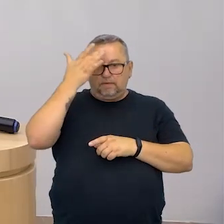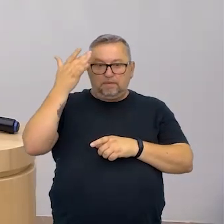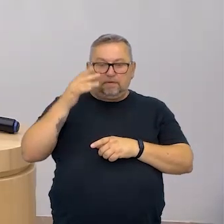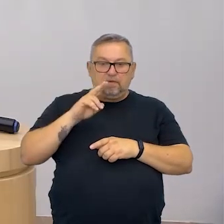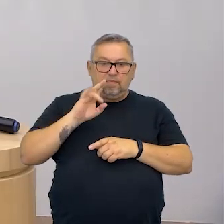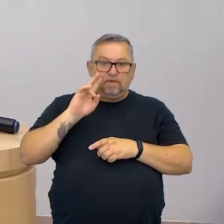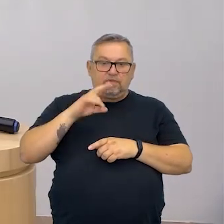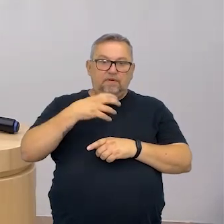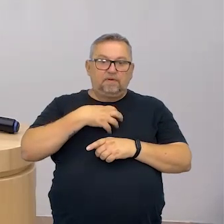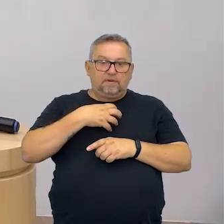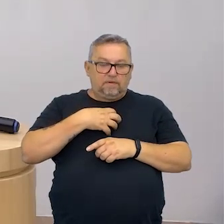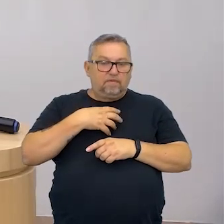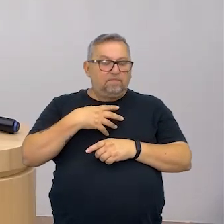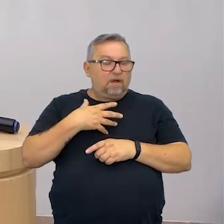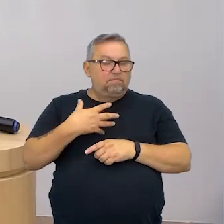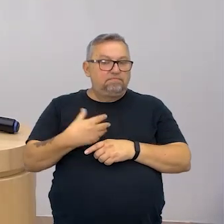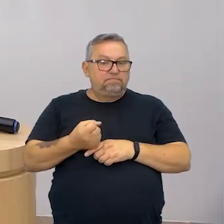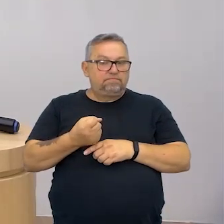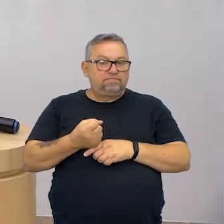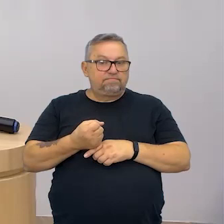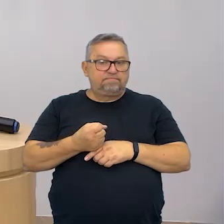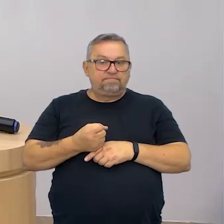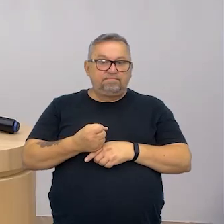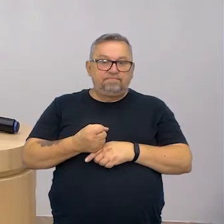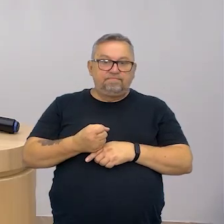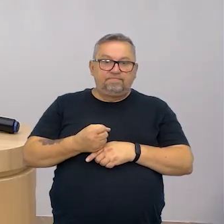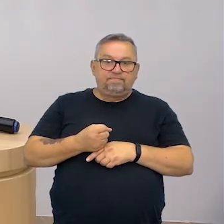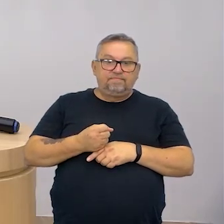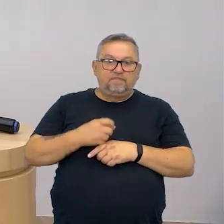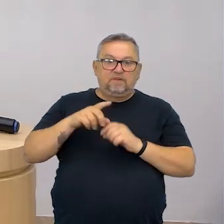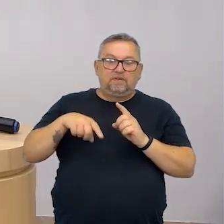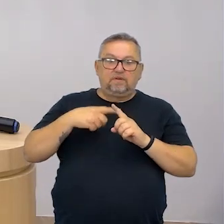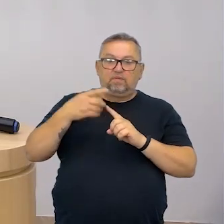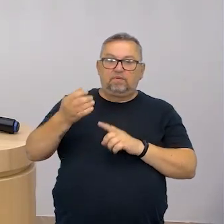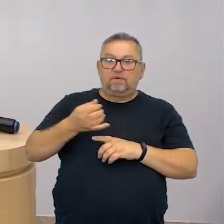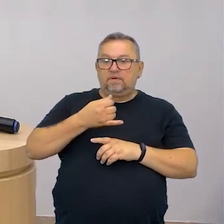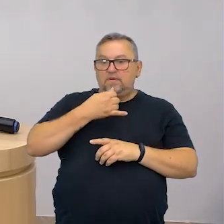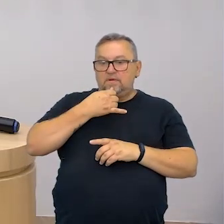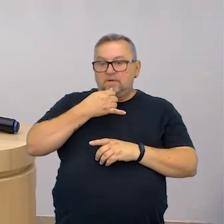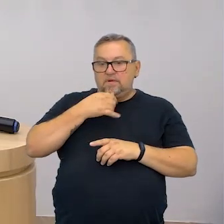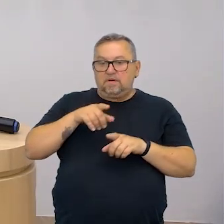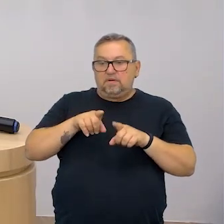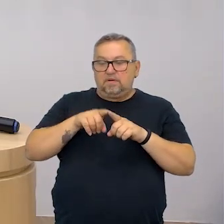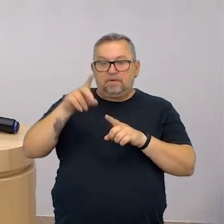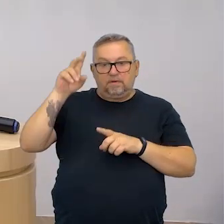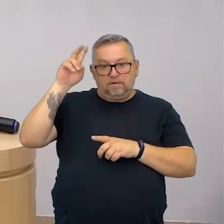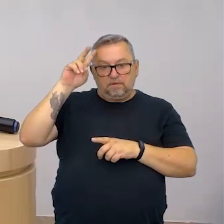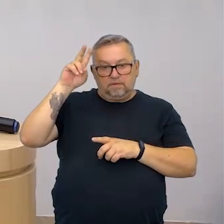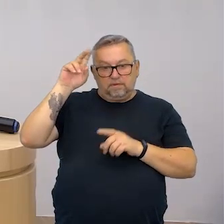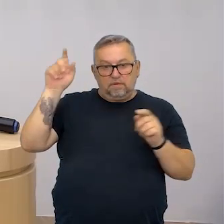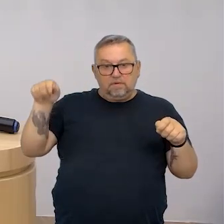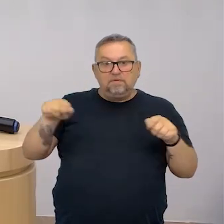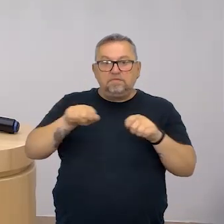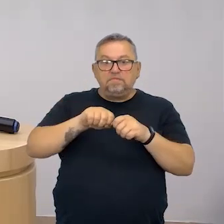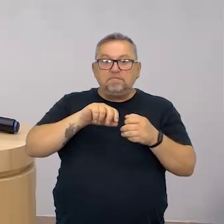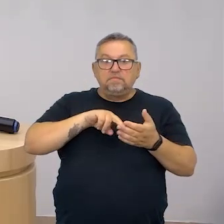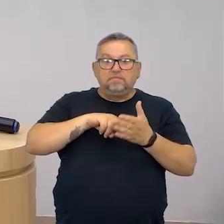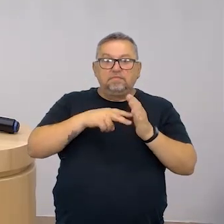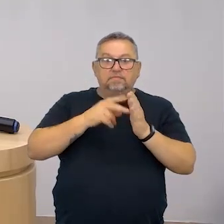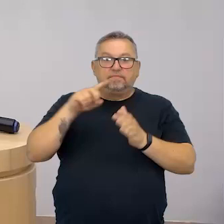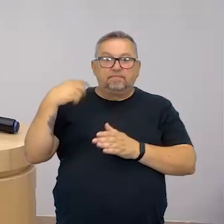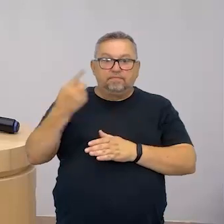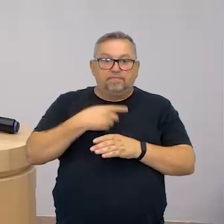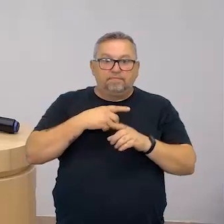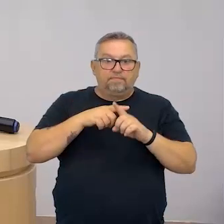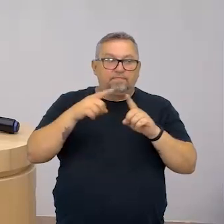vão legitimar essa ação, né? Isso que é o mais triste, e essa história talvez possa fazer sentido para nós.